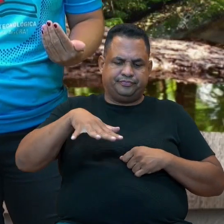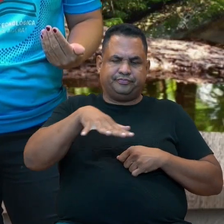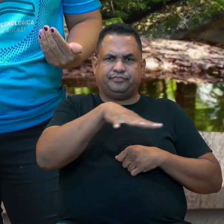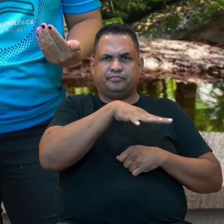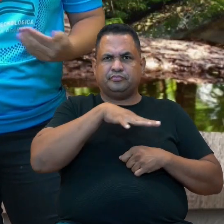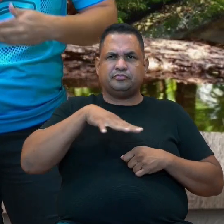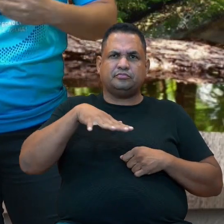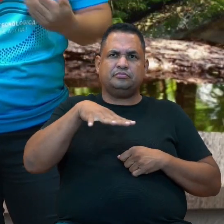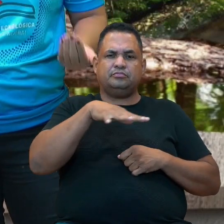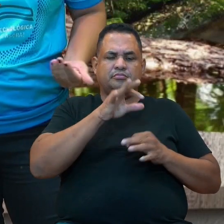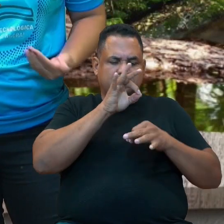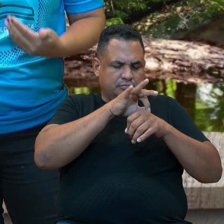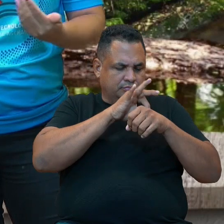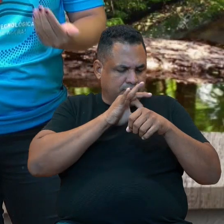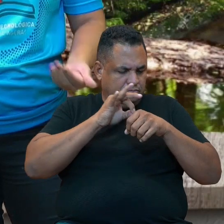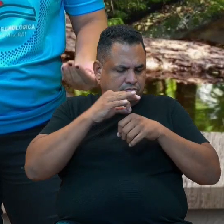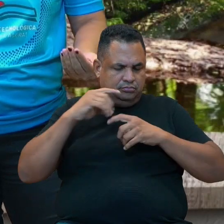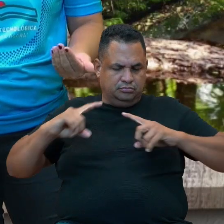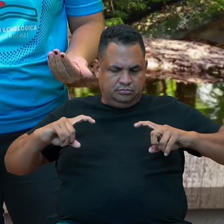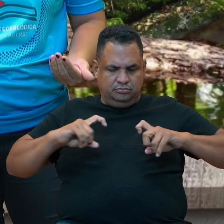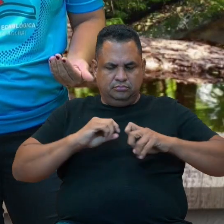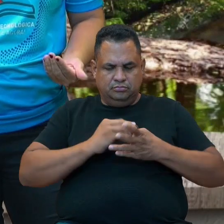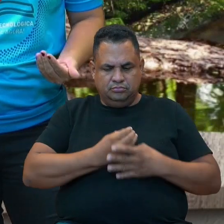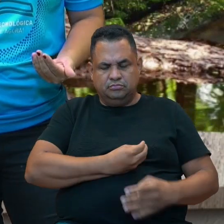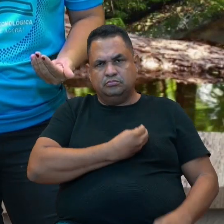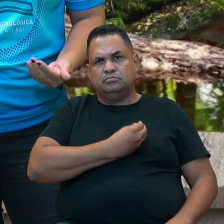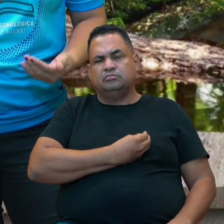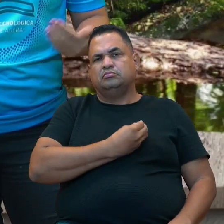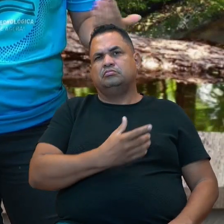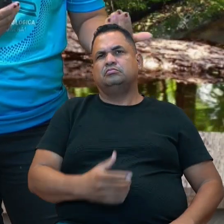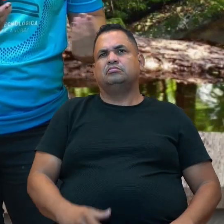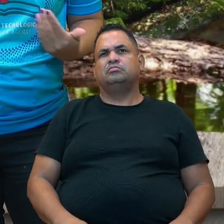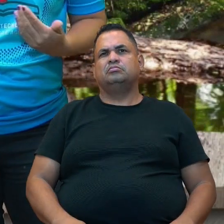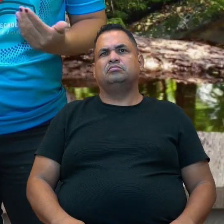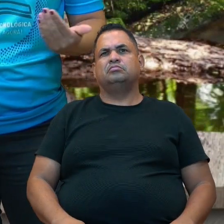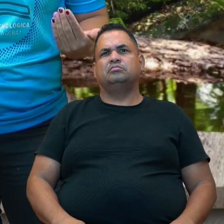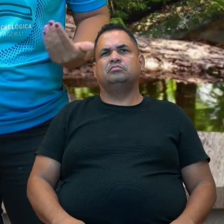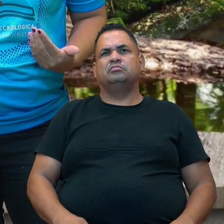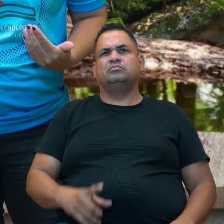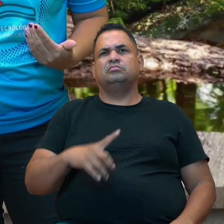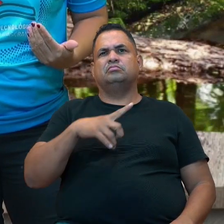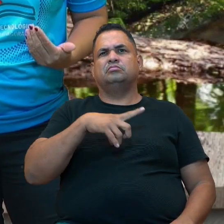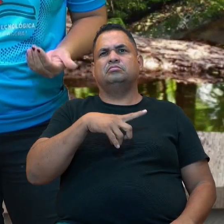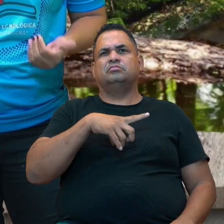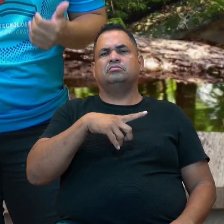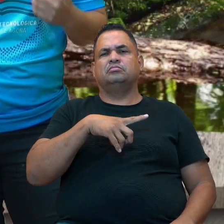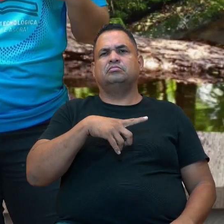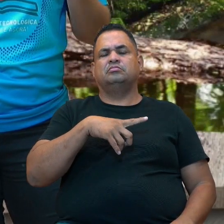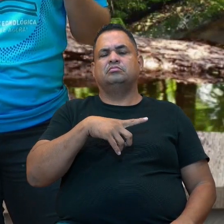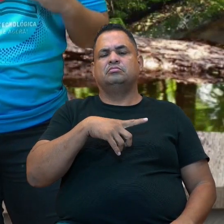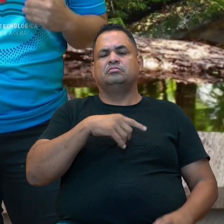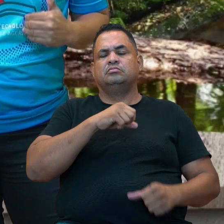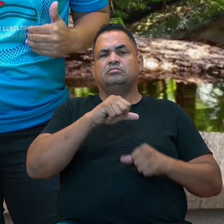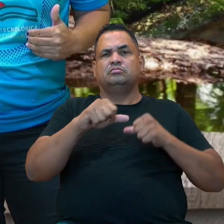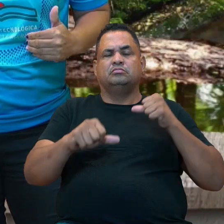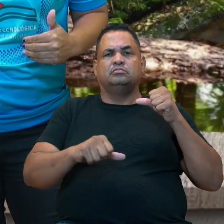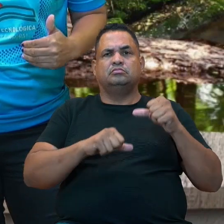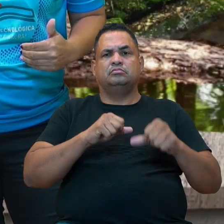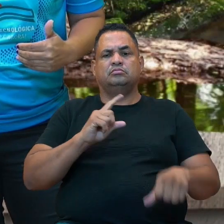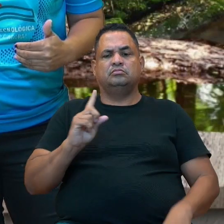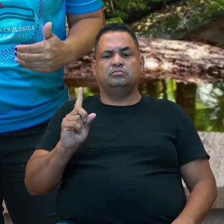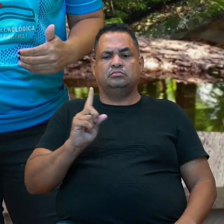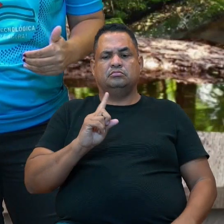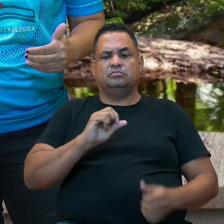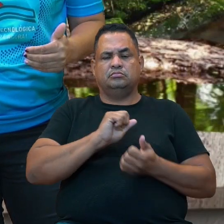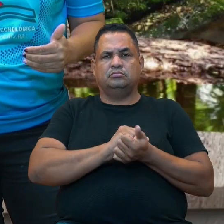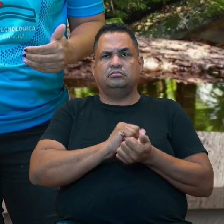esses micro-organismos, essas bactérias estejam presentes, houver alguma alteração, elas não estavam